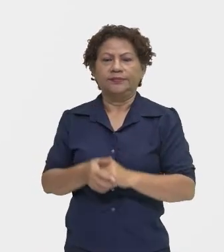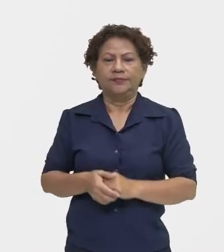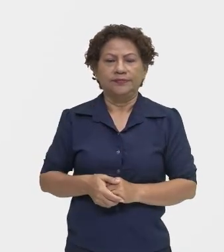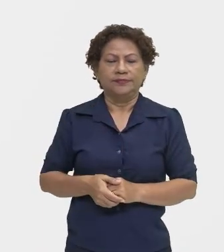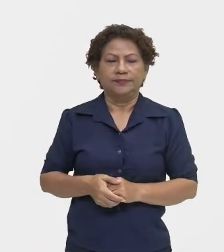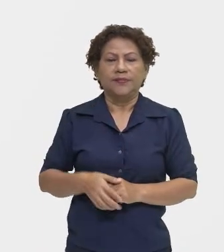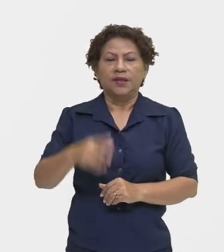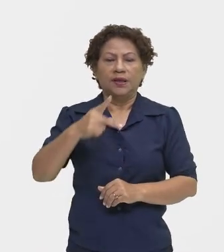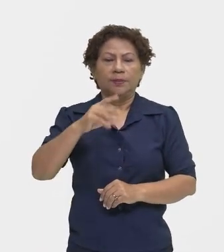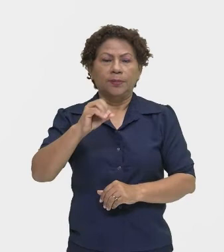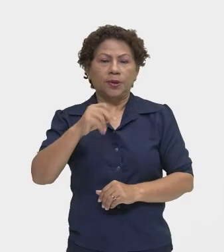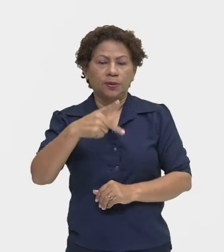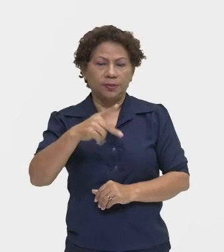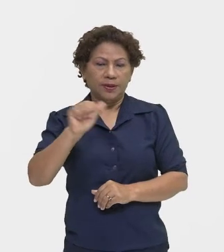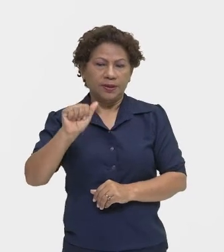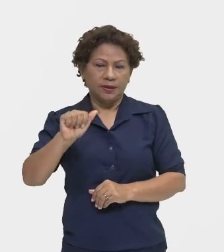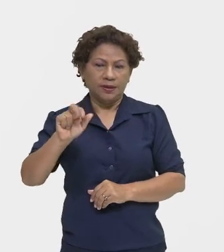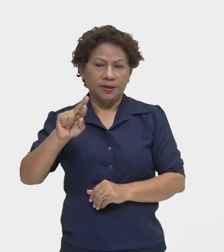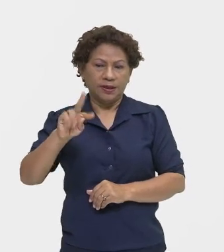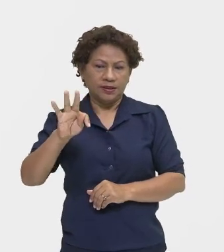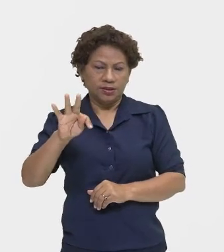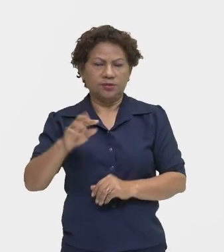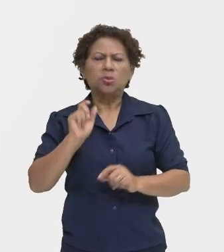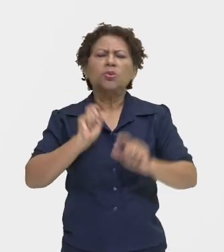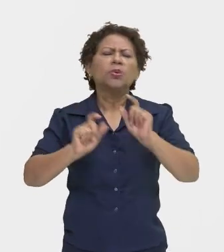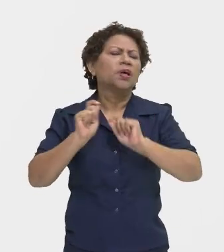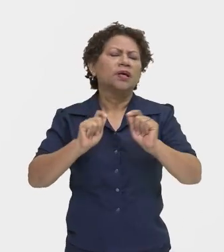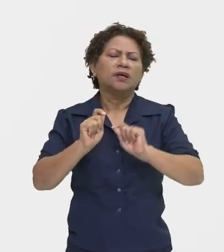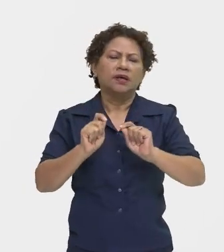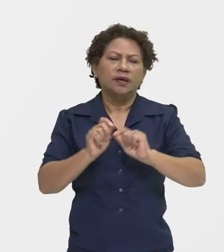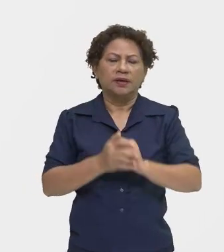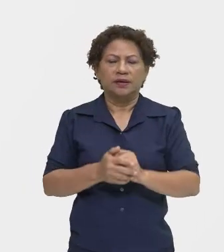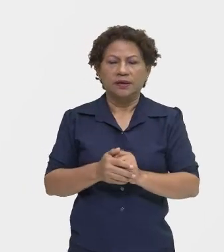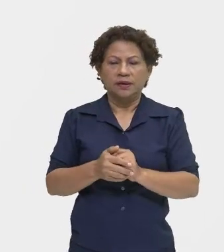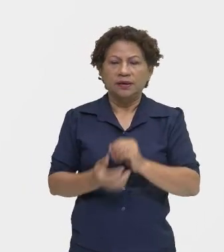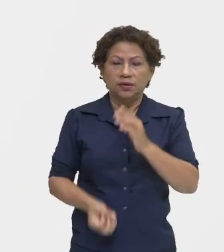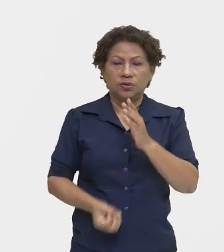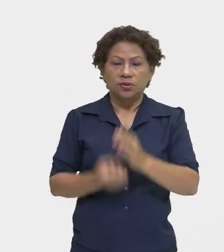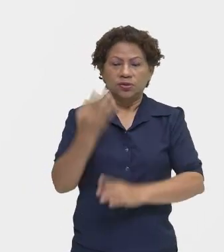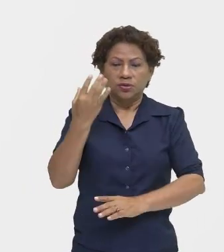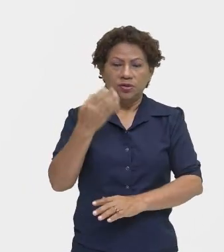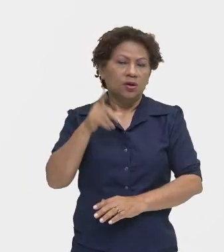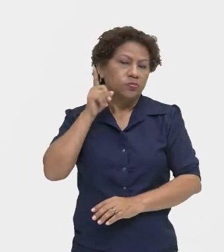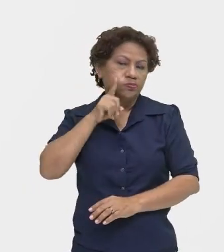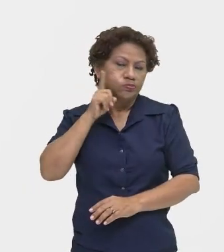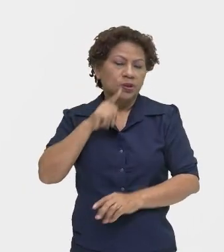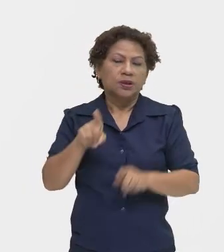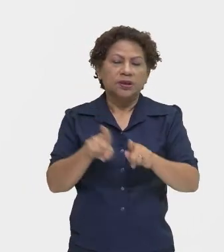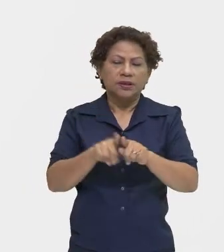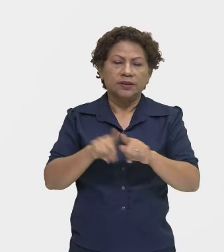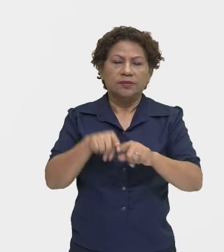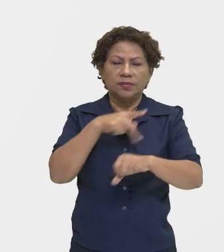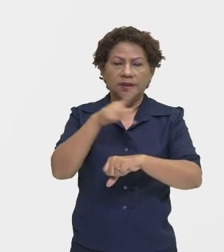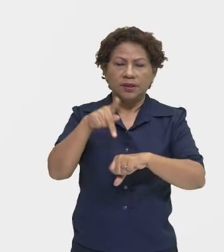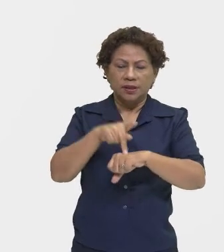pop art. O que é a pop art? A pop art surgiu nos Estados Unidos e na Inglaterra em